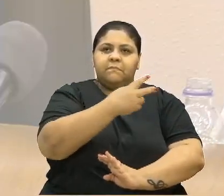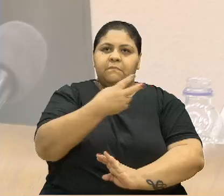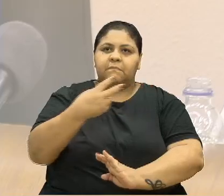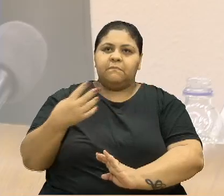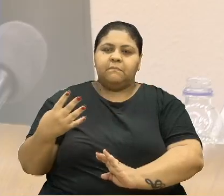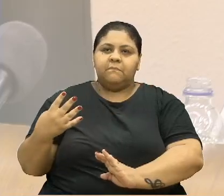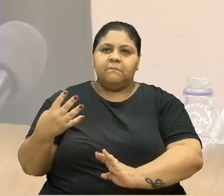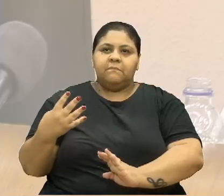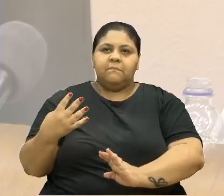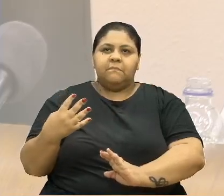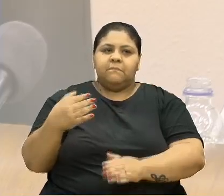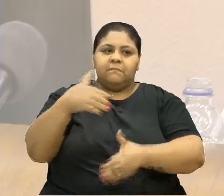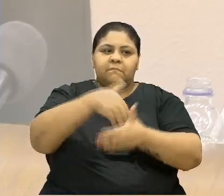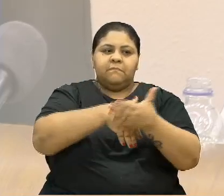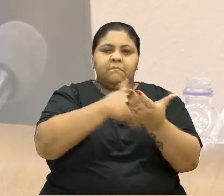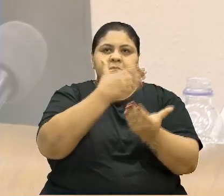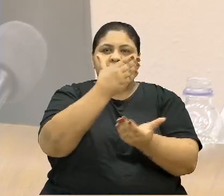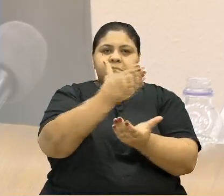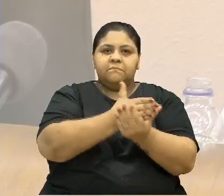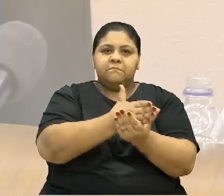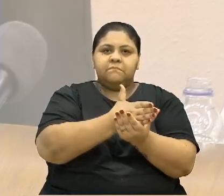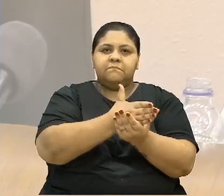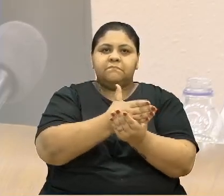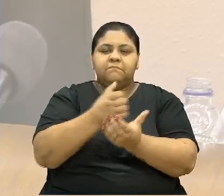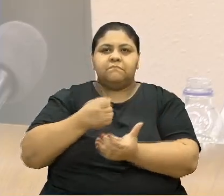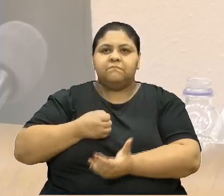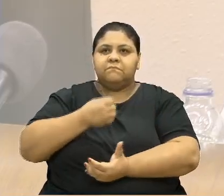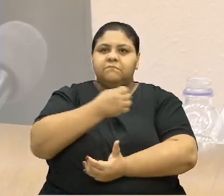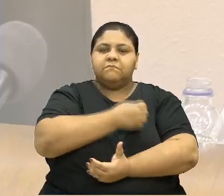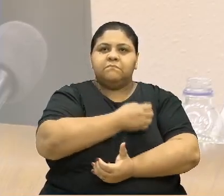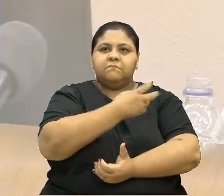220/2024, contido no processo número